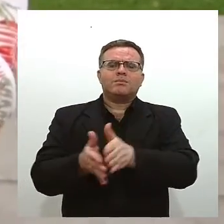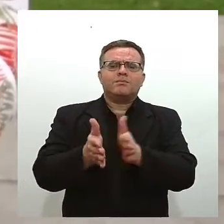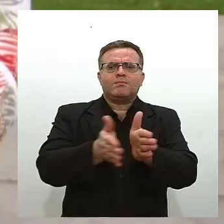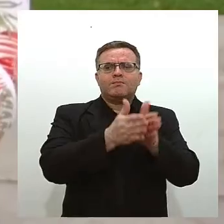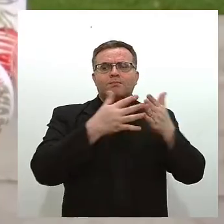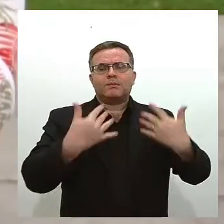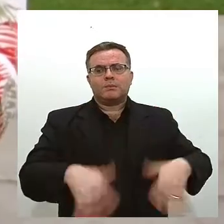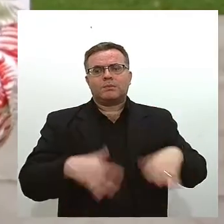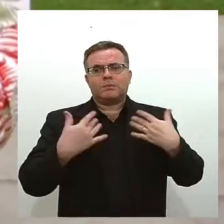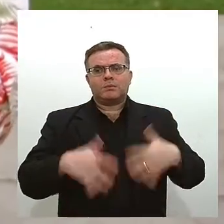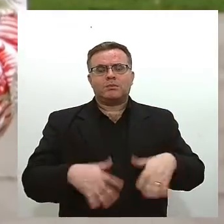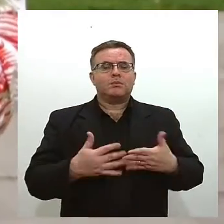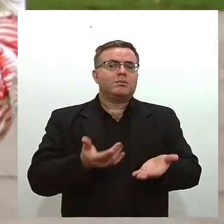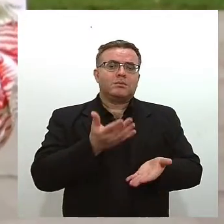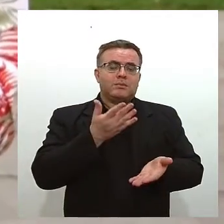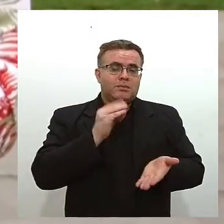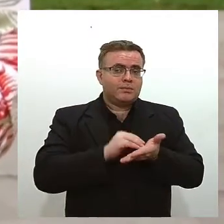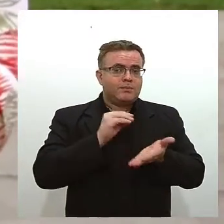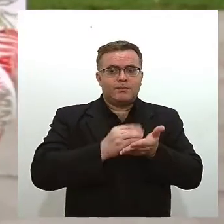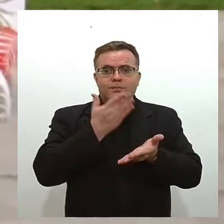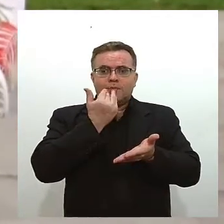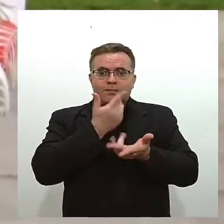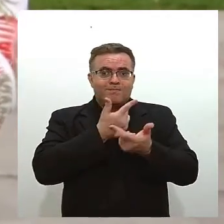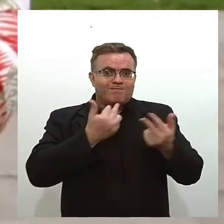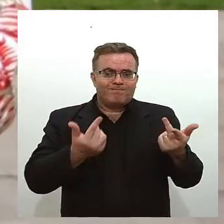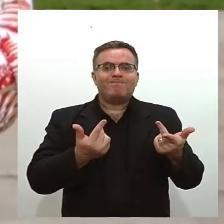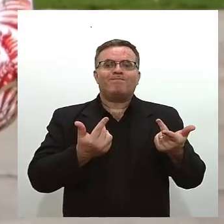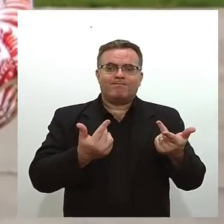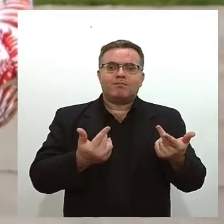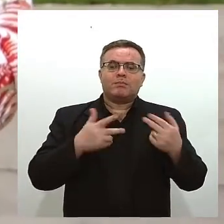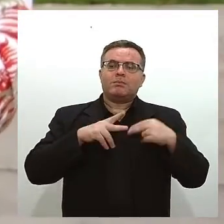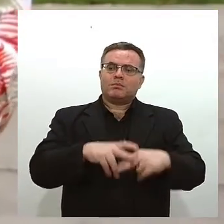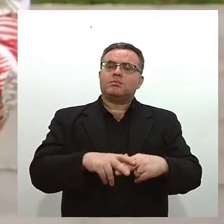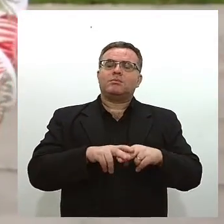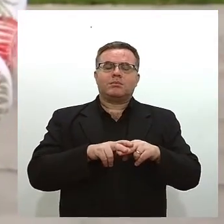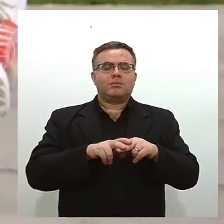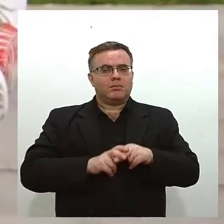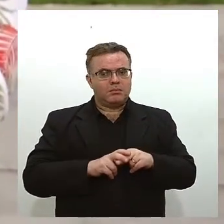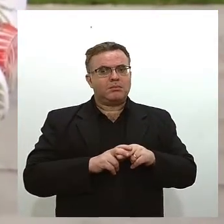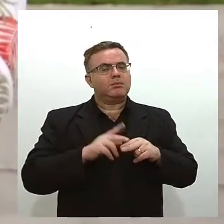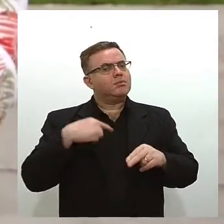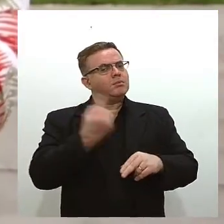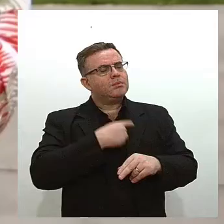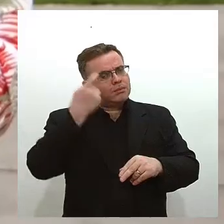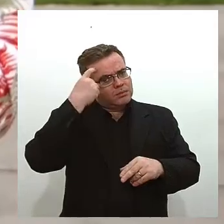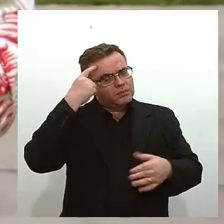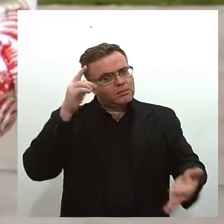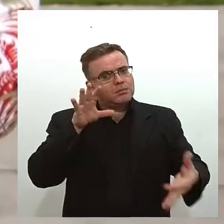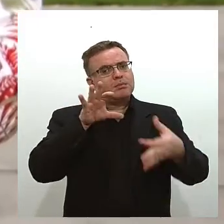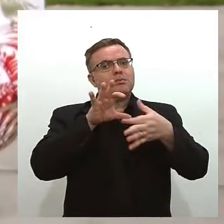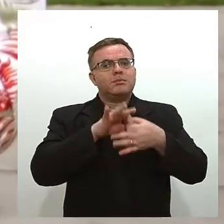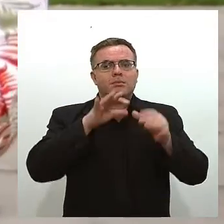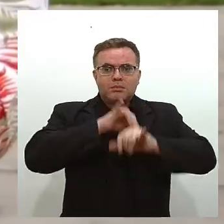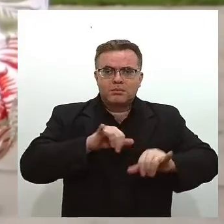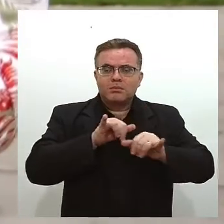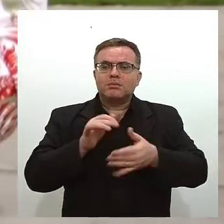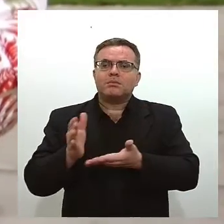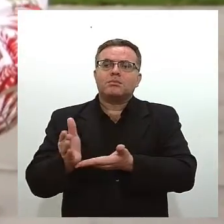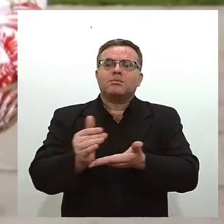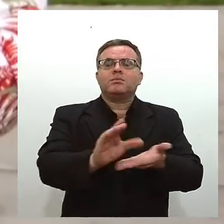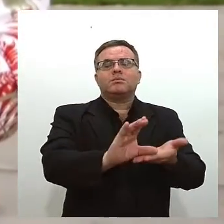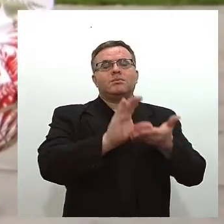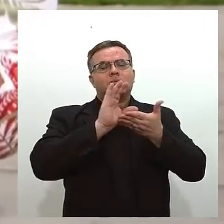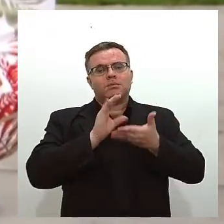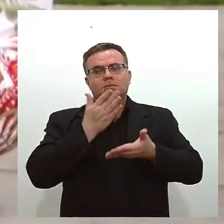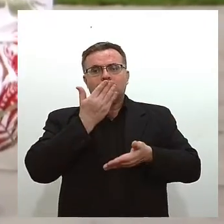social, nutricional, alimentar muito maior. E aí, nós pensamos em fazer uma campanha onde a gente pudesse arrecadar alimentos